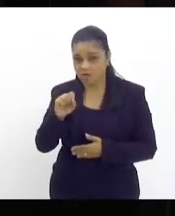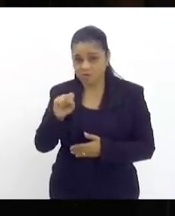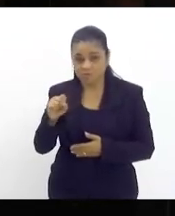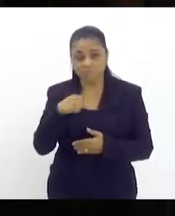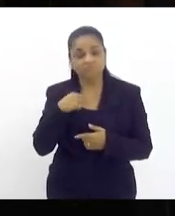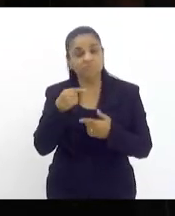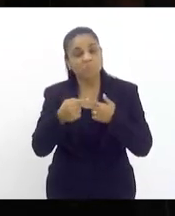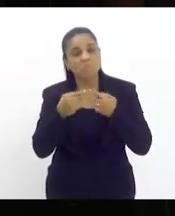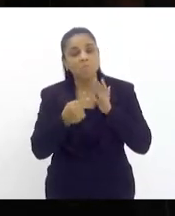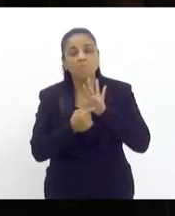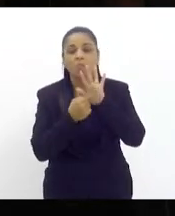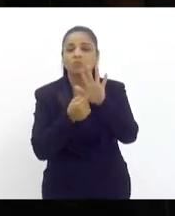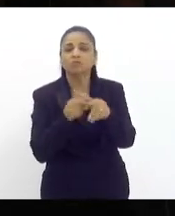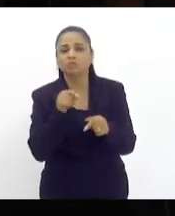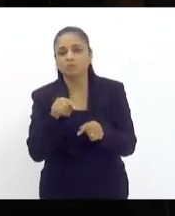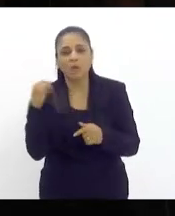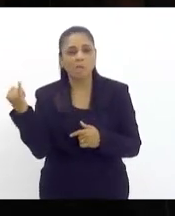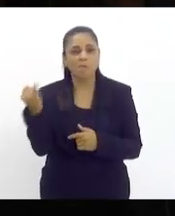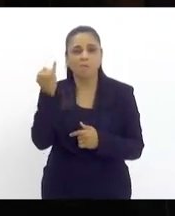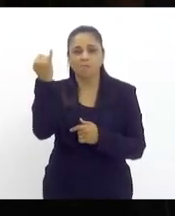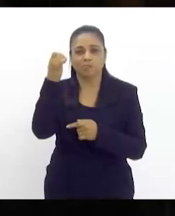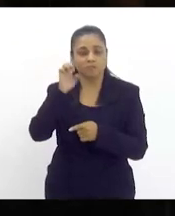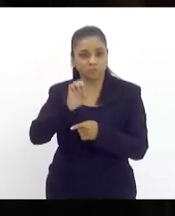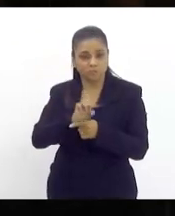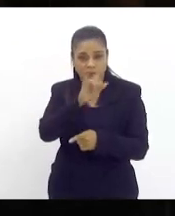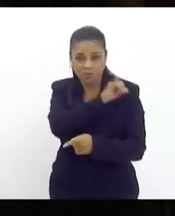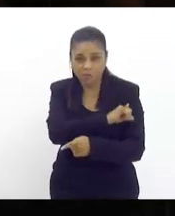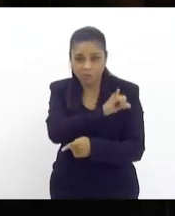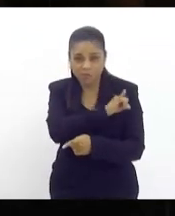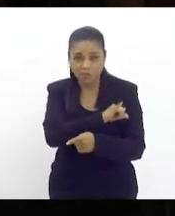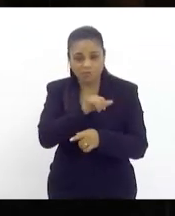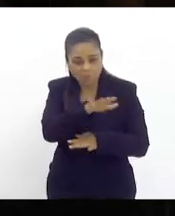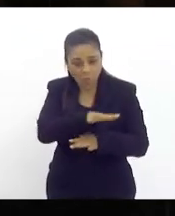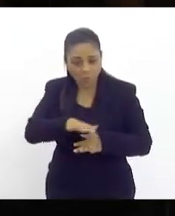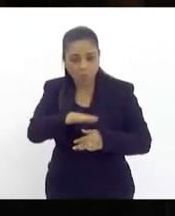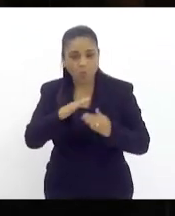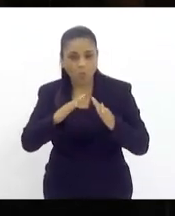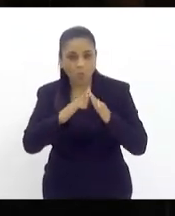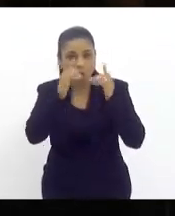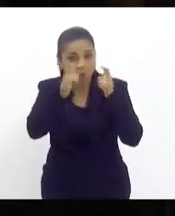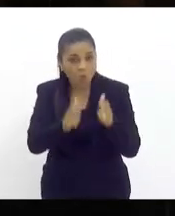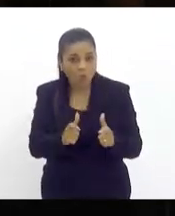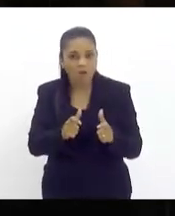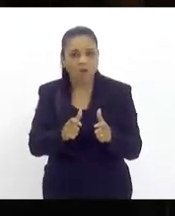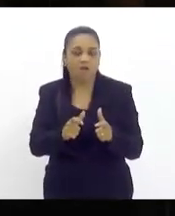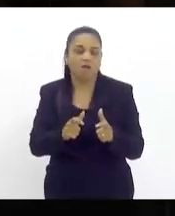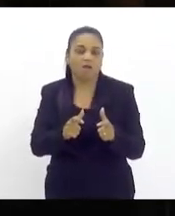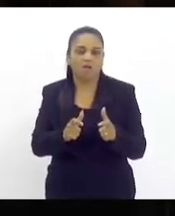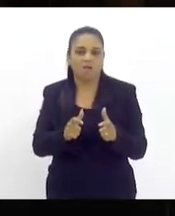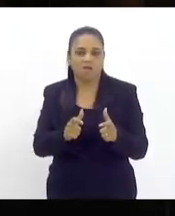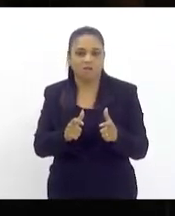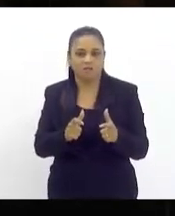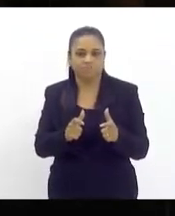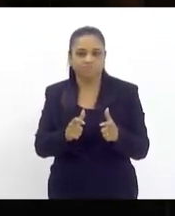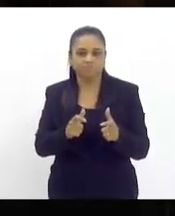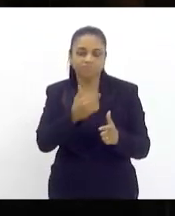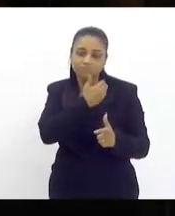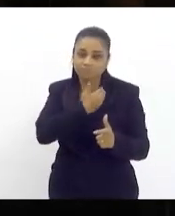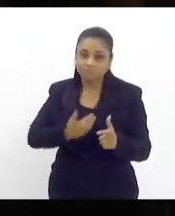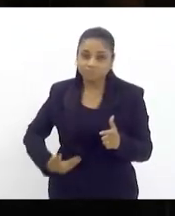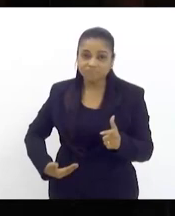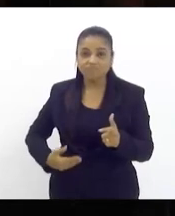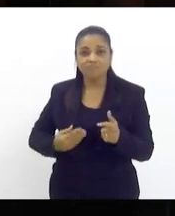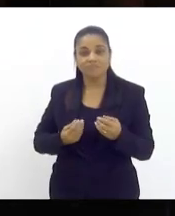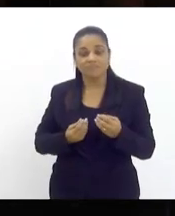esse elemento da importância do Estado ter um terreno que possa fornecer ao governo do estado porque